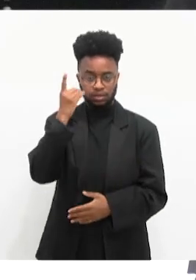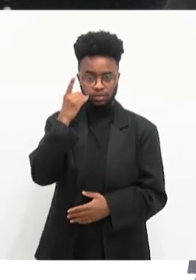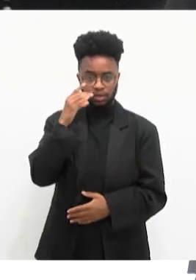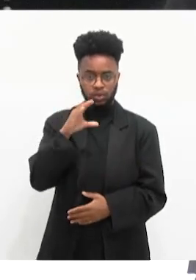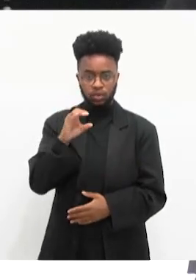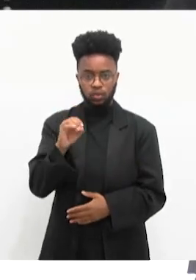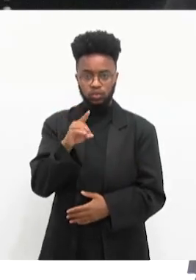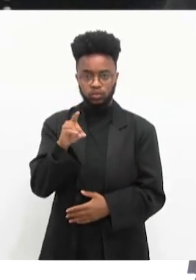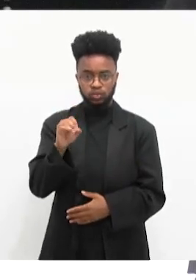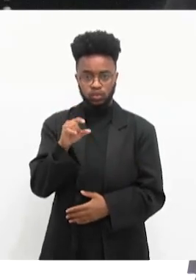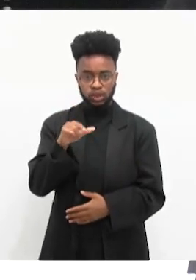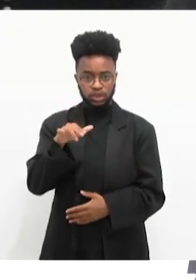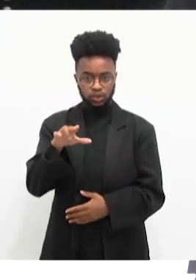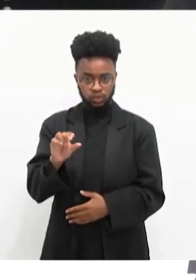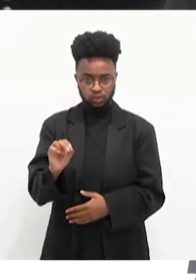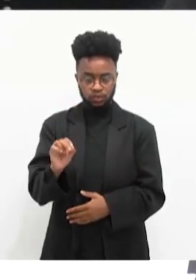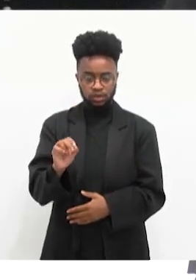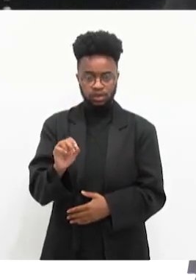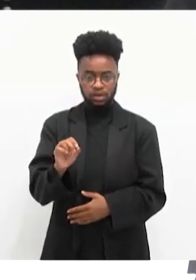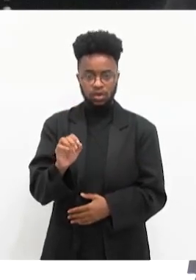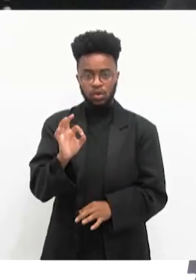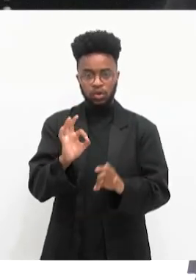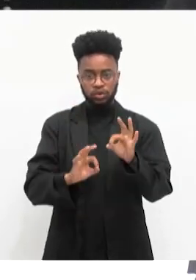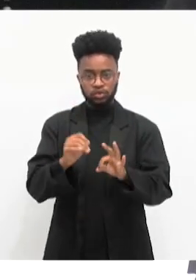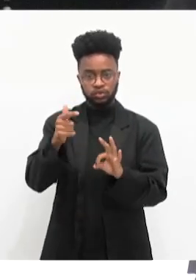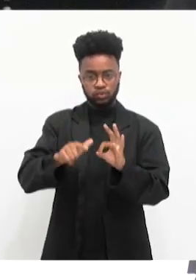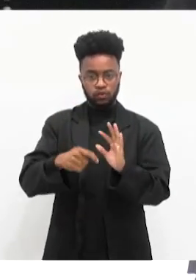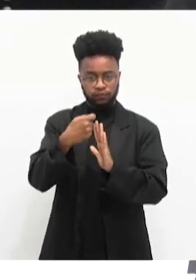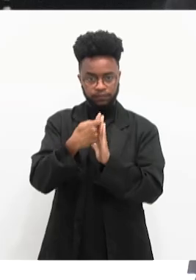Cosolino, ele fez uma nova redação.